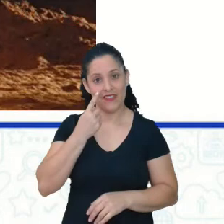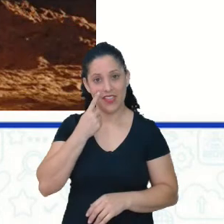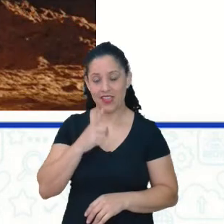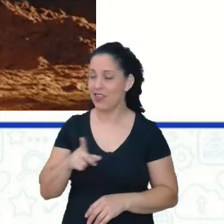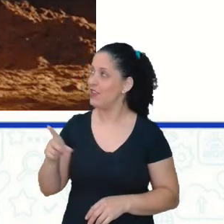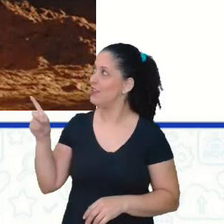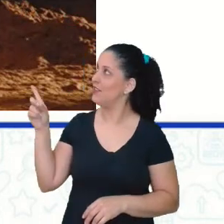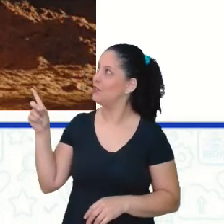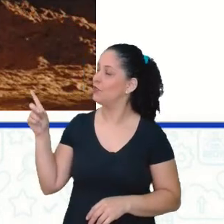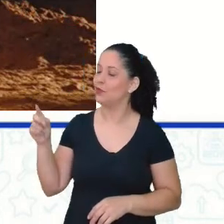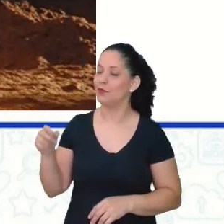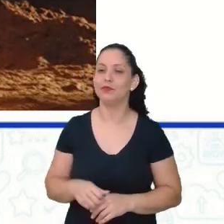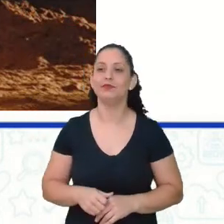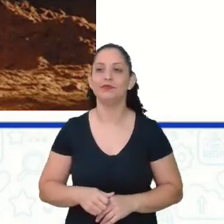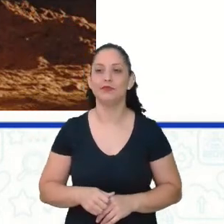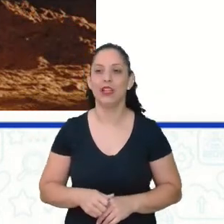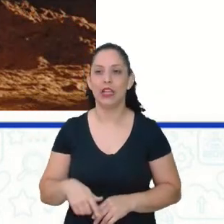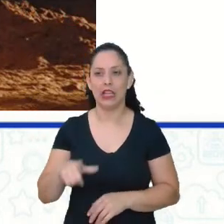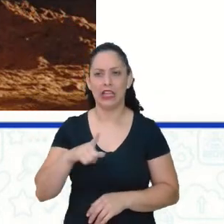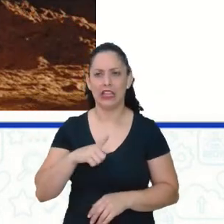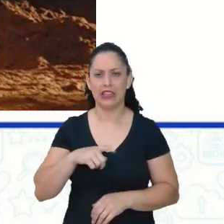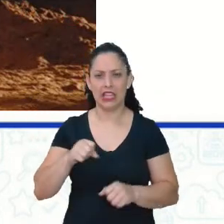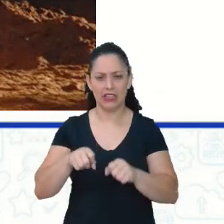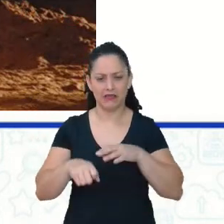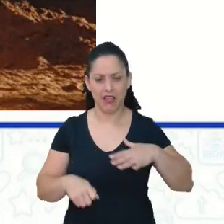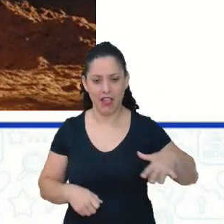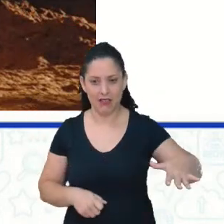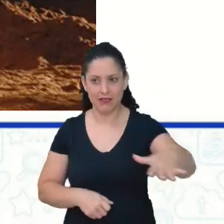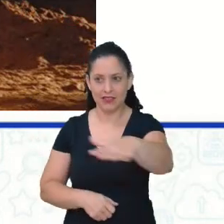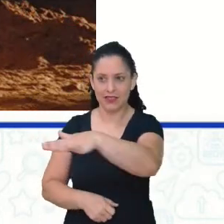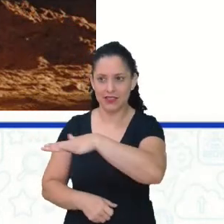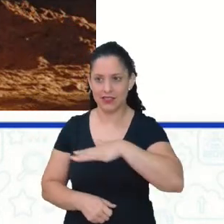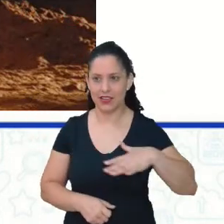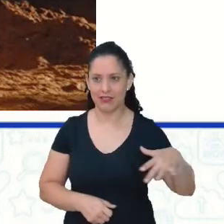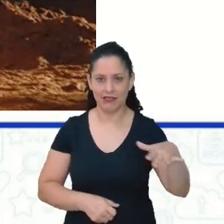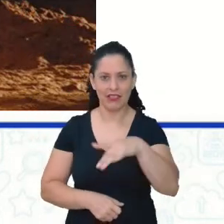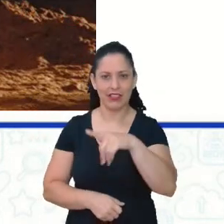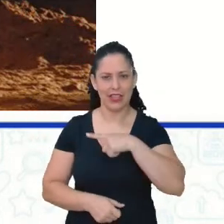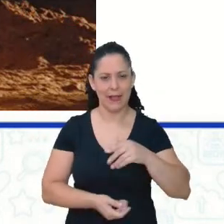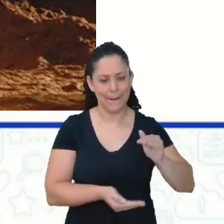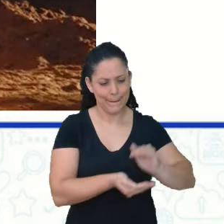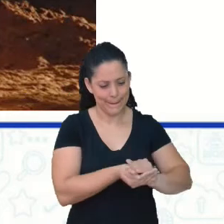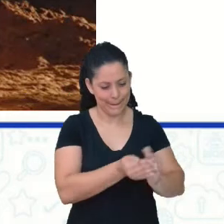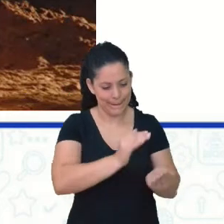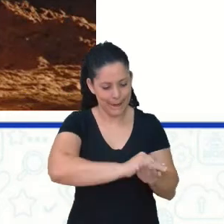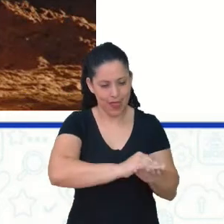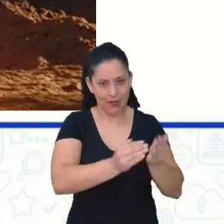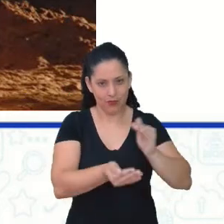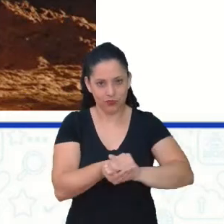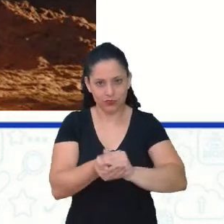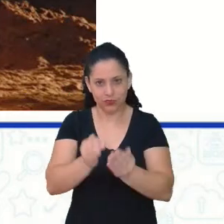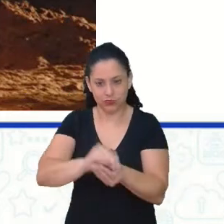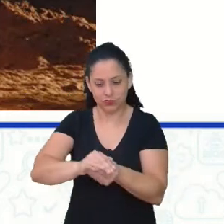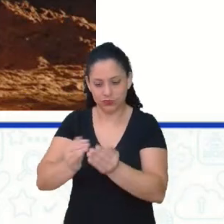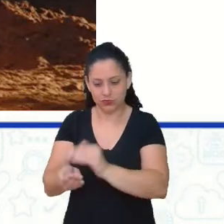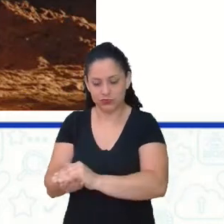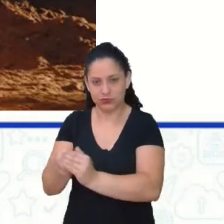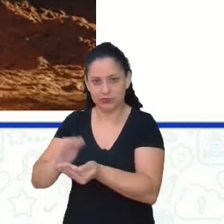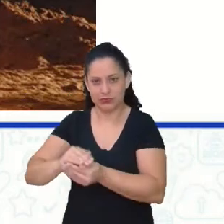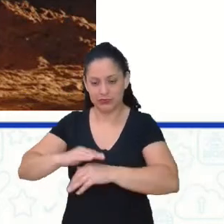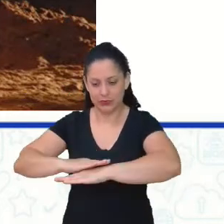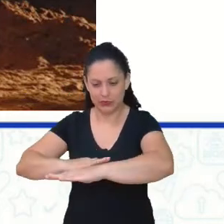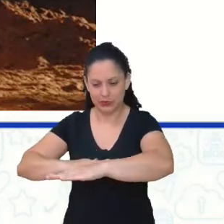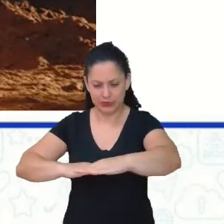vendo que há na cena muito barro. Isso. Né? Muito barro e